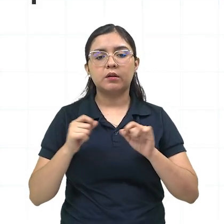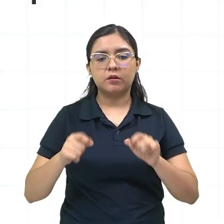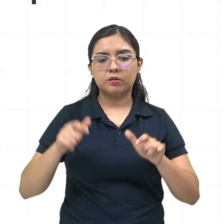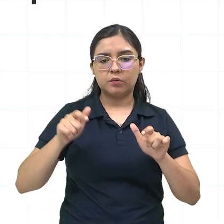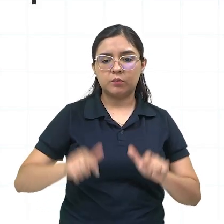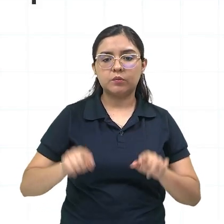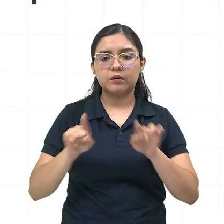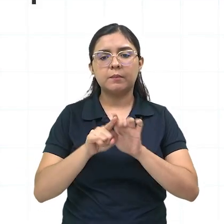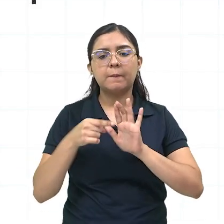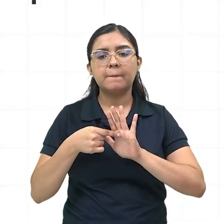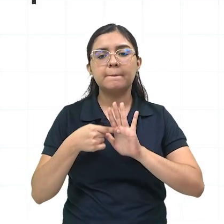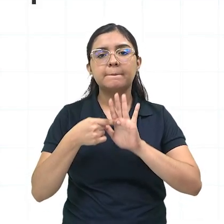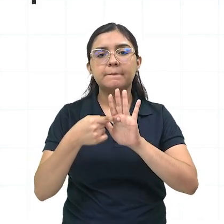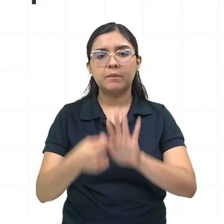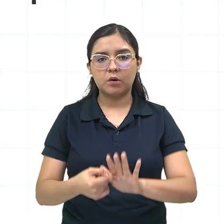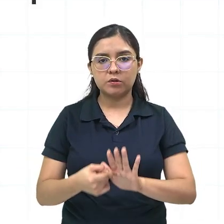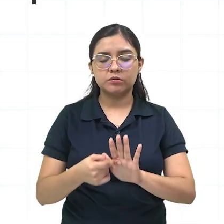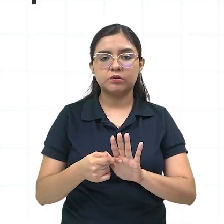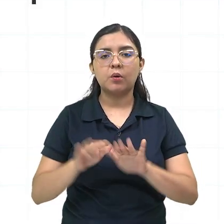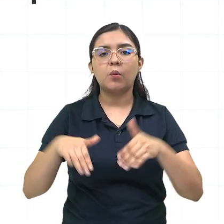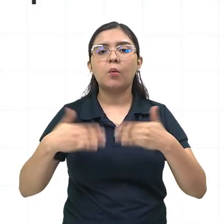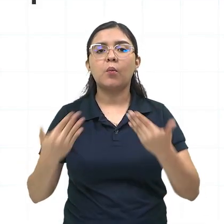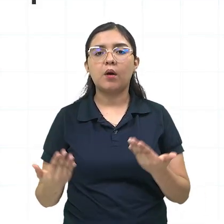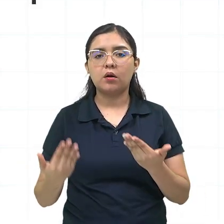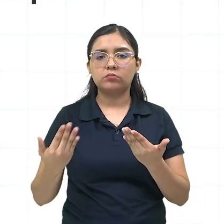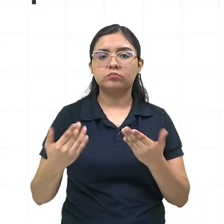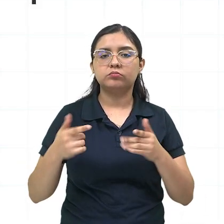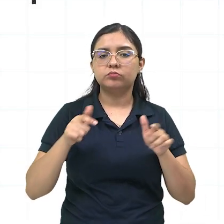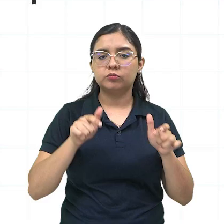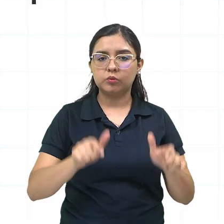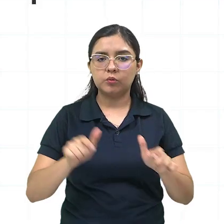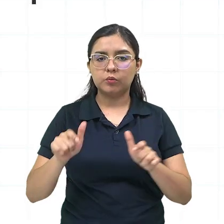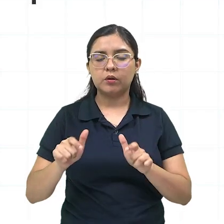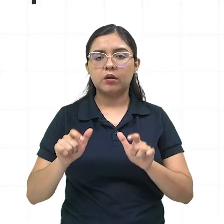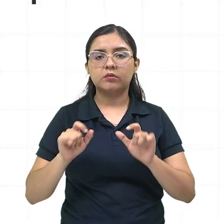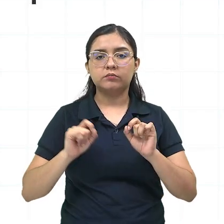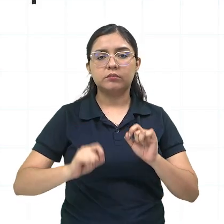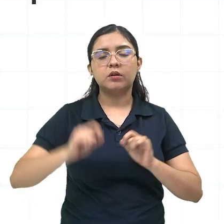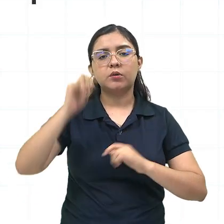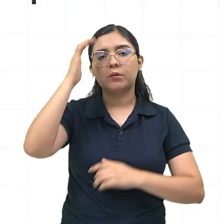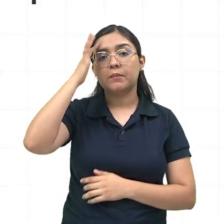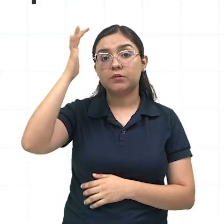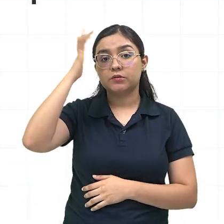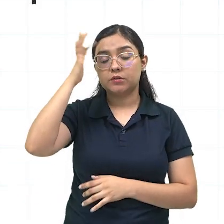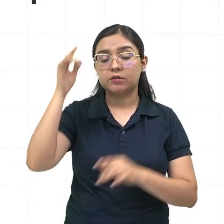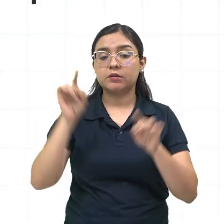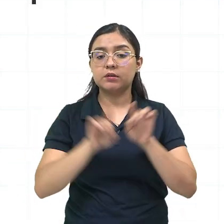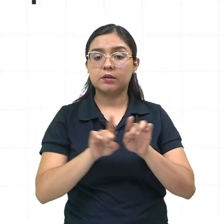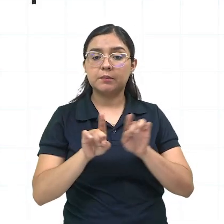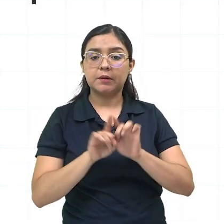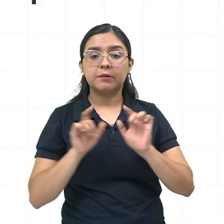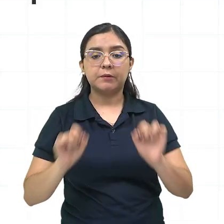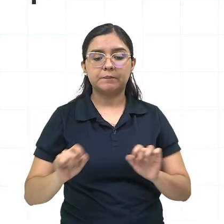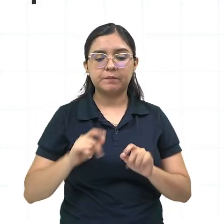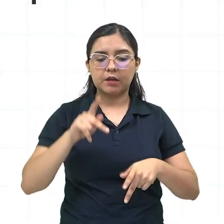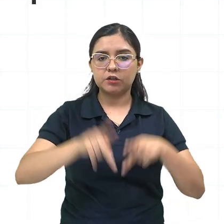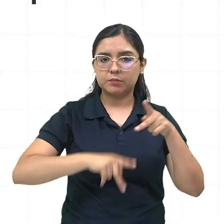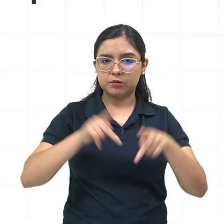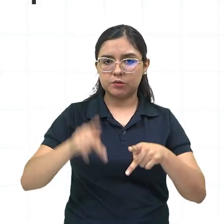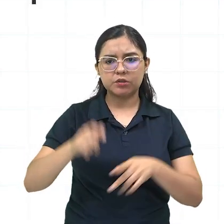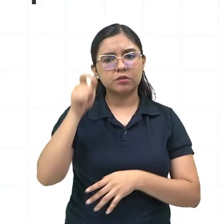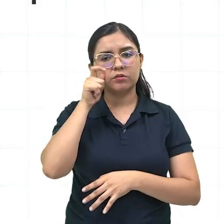e ilustra o espaço-tempo, materializando o imaginário e aproximando o público